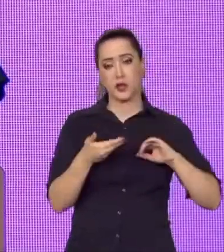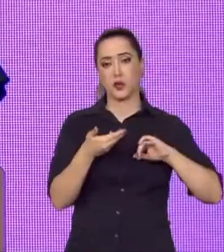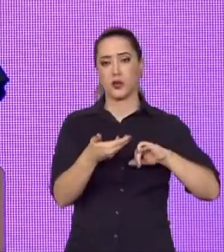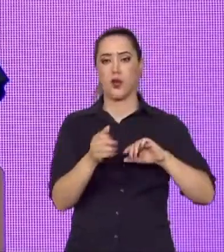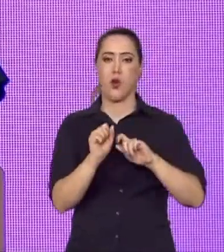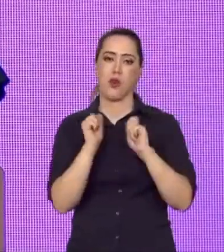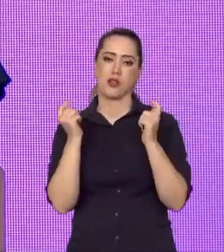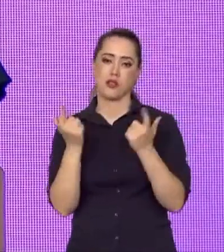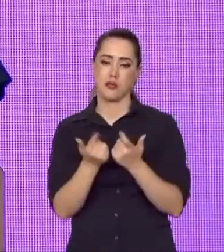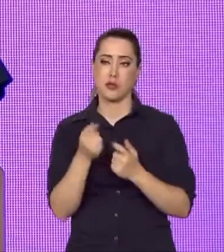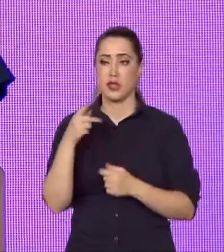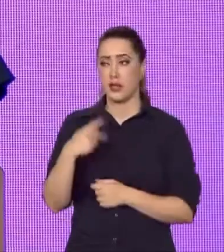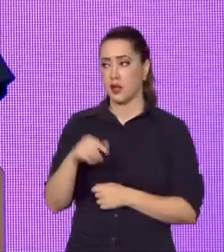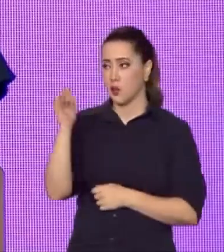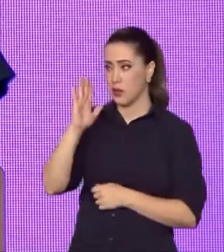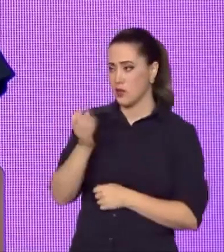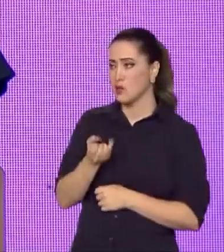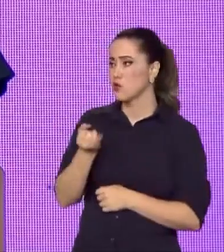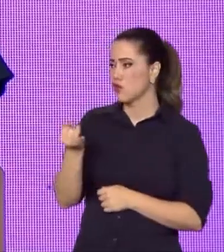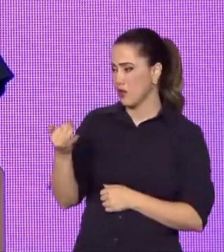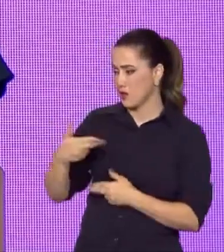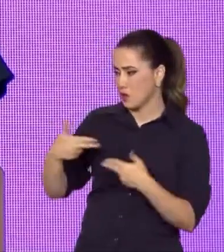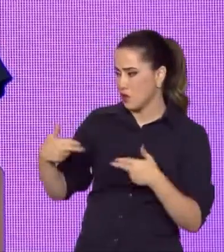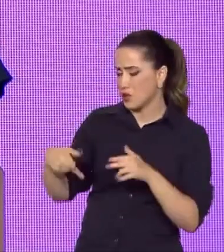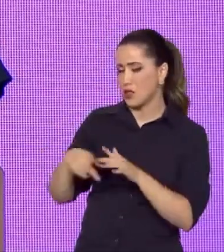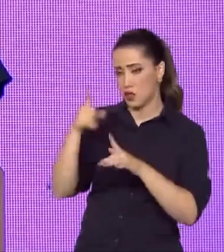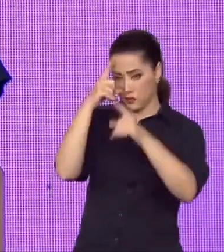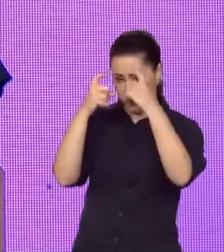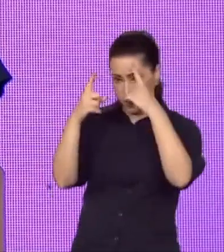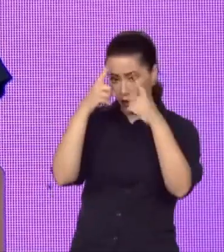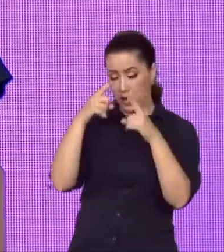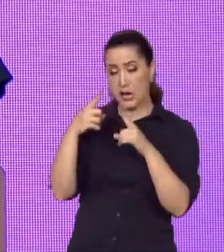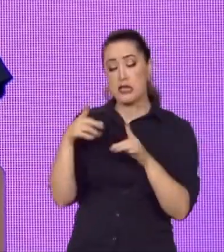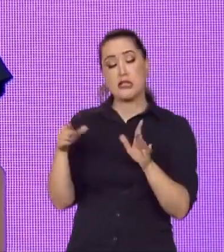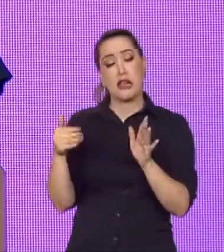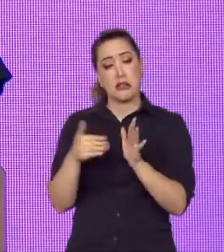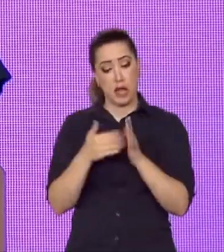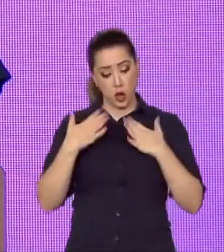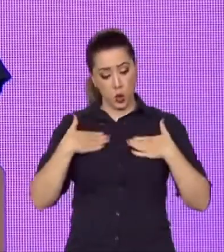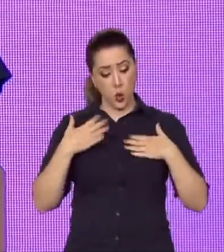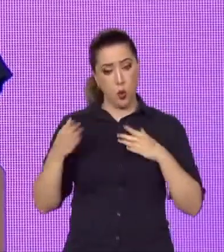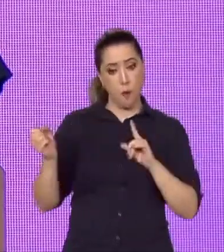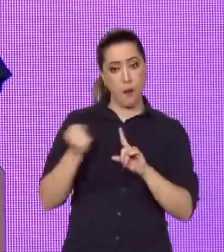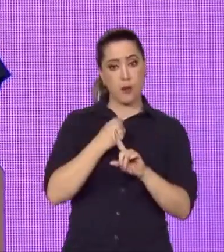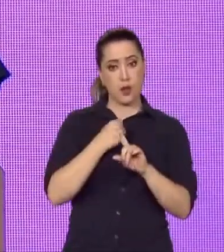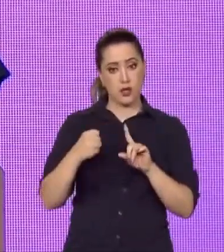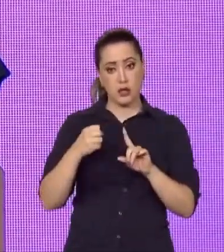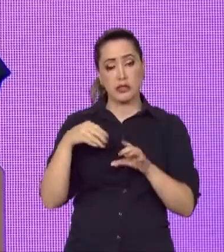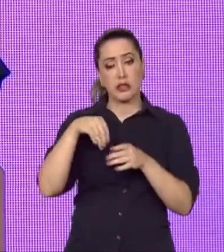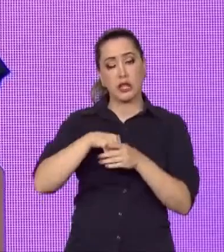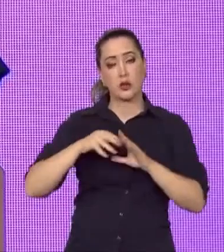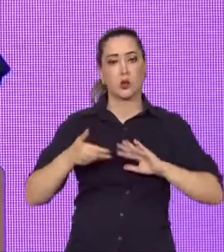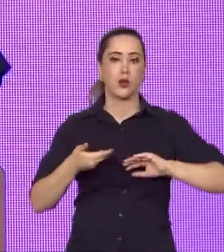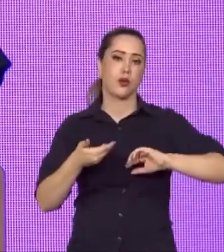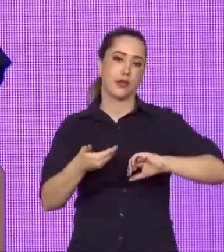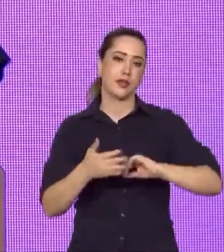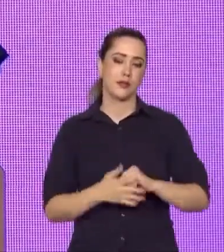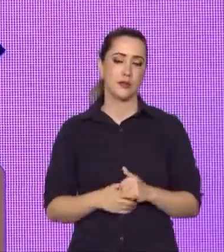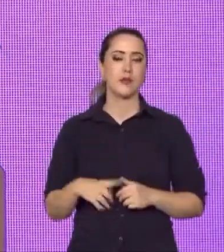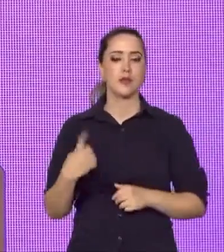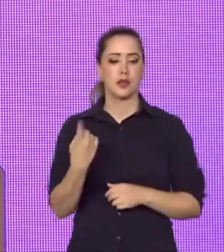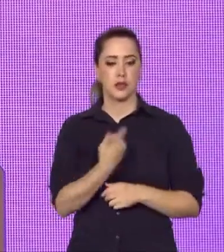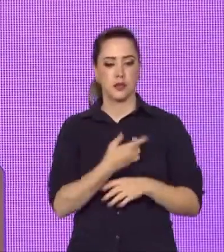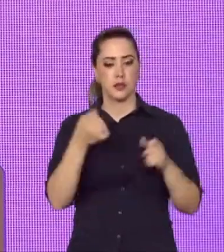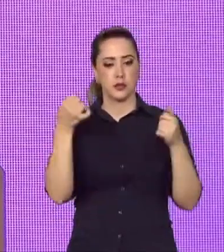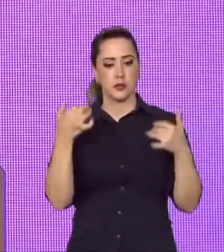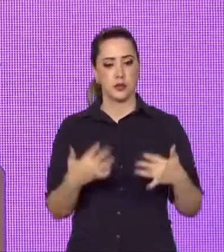presidenta Bachelet, pelo Brasil, de violência, inclusive física, contra as mulheres no parlamento. E a gente tem muito, eu